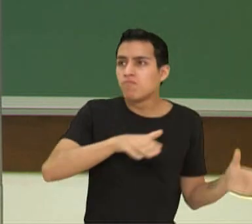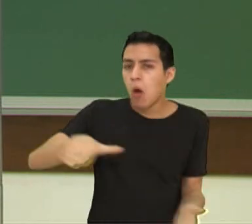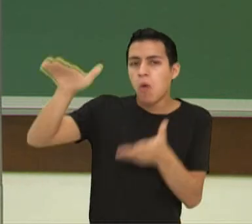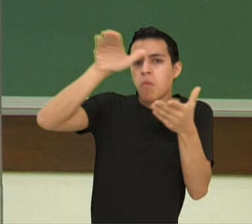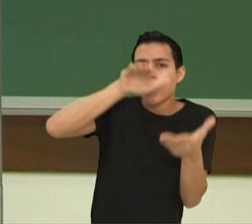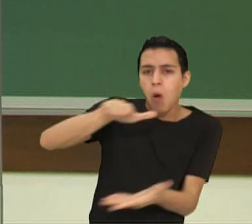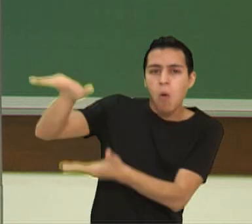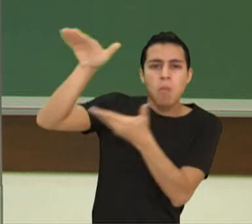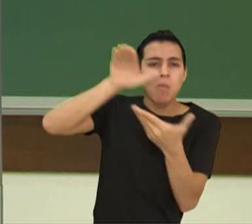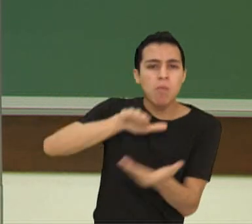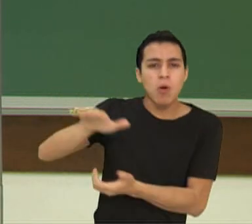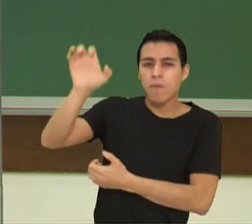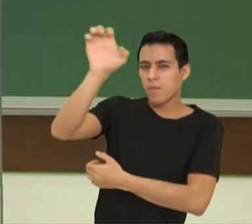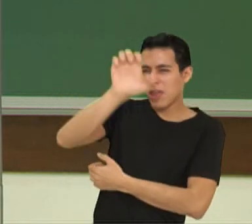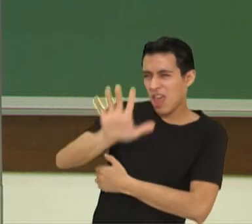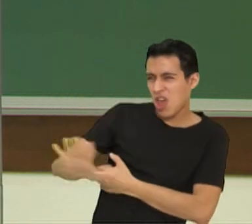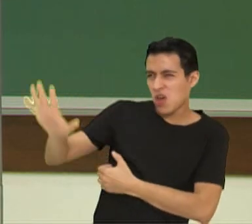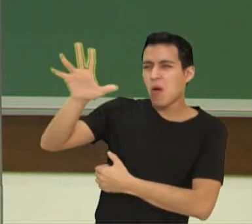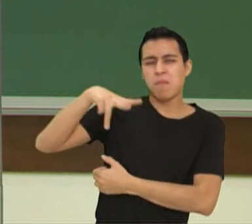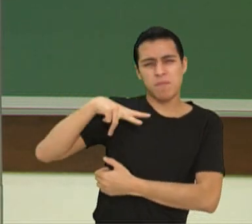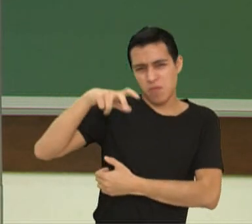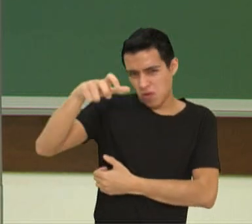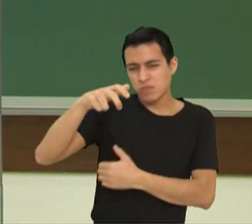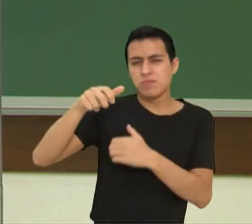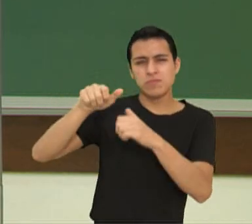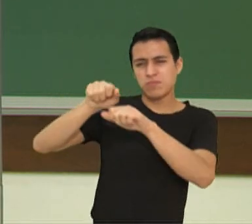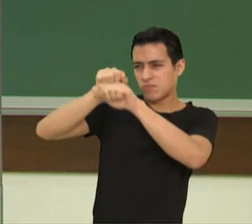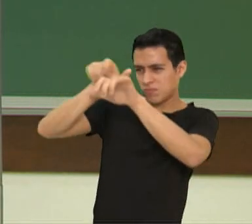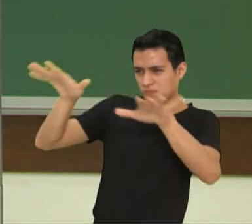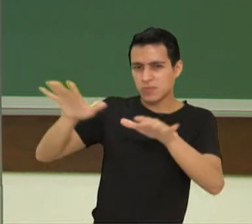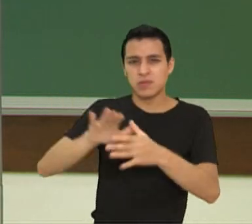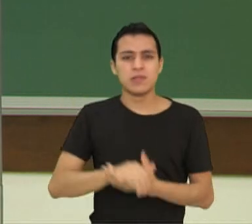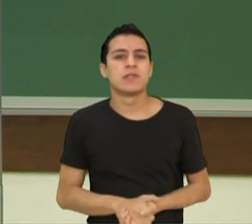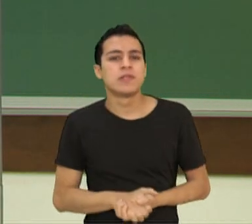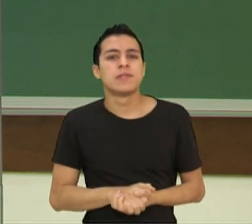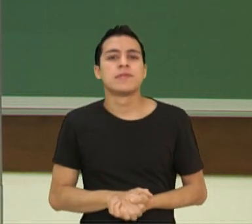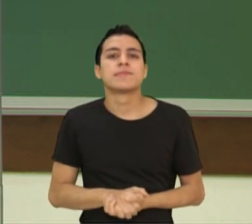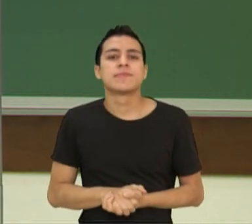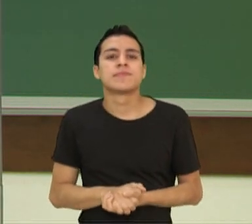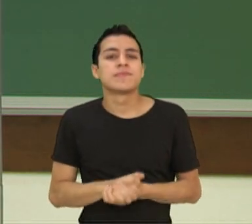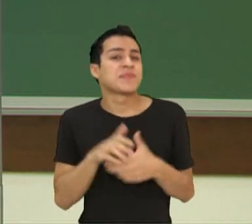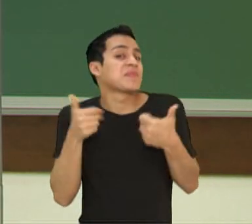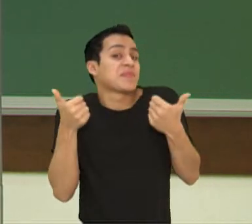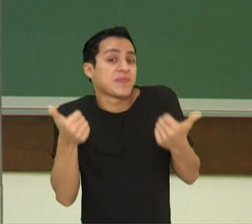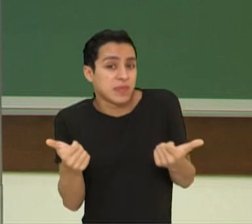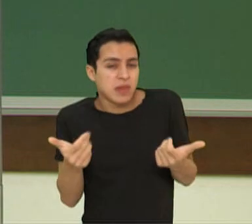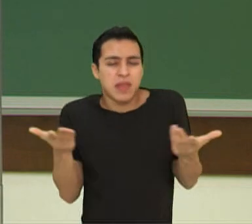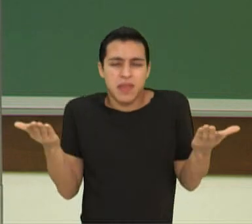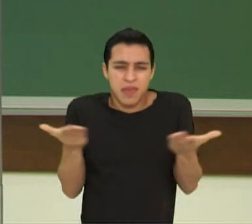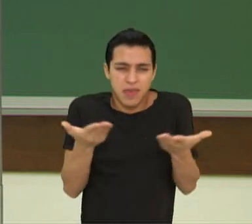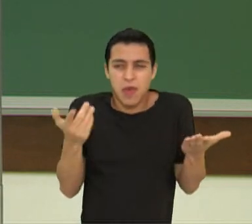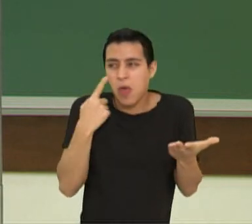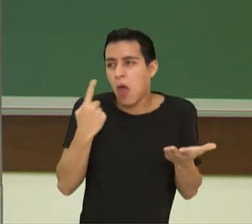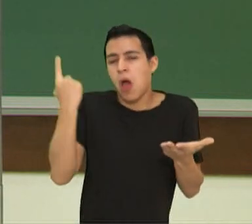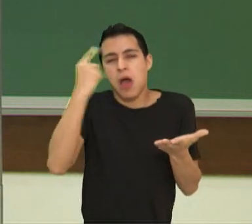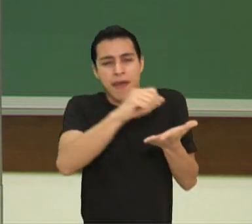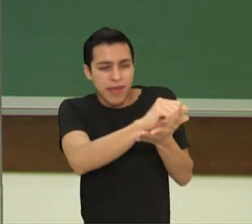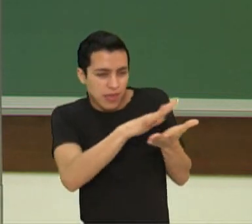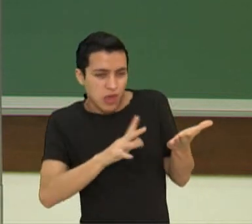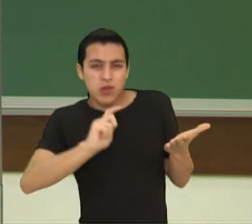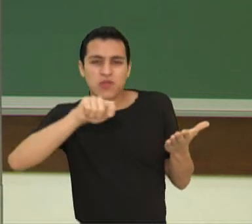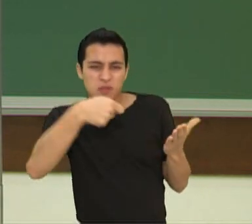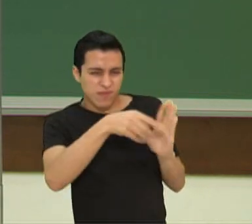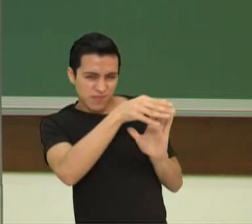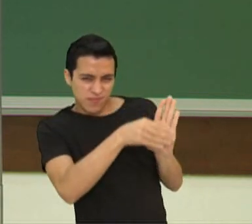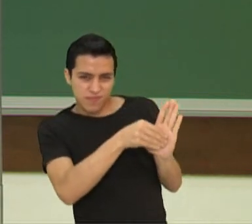para Portugal e Europa afora. E já vamos de atividade, então, sobre tudo